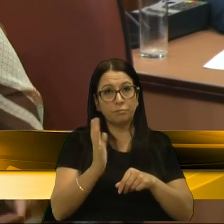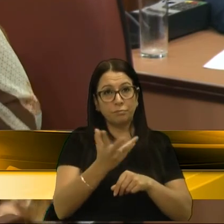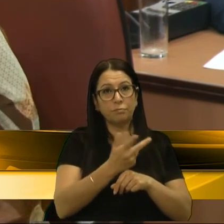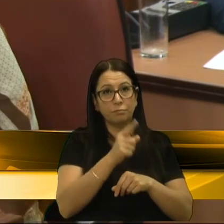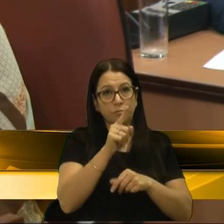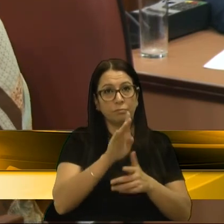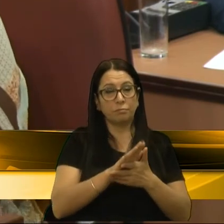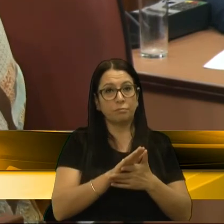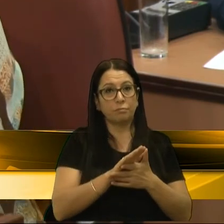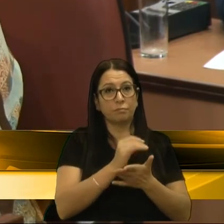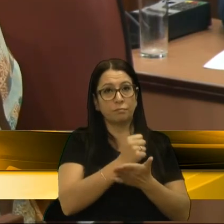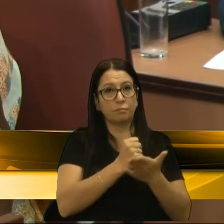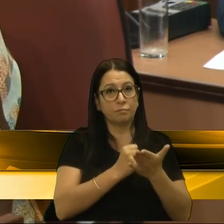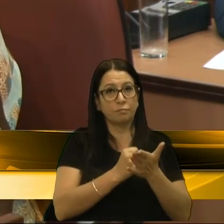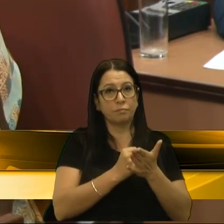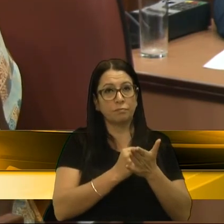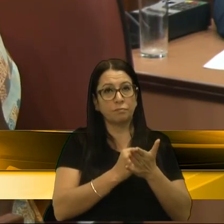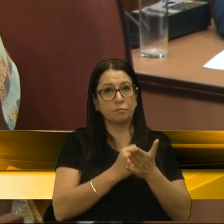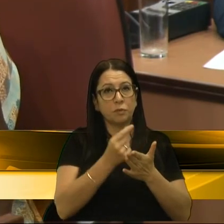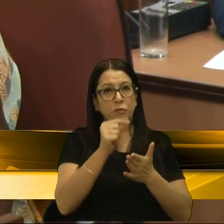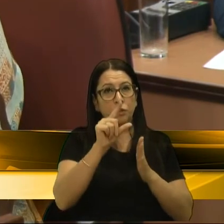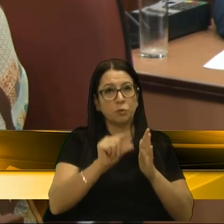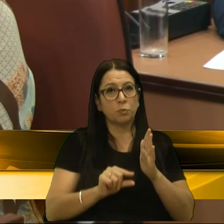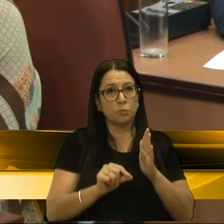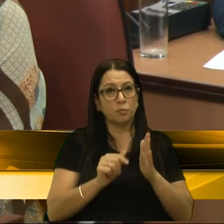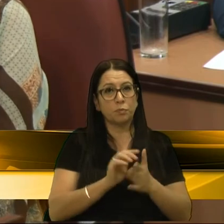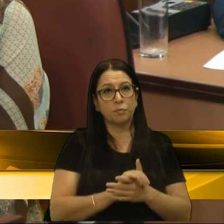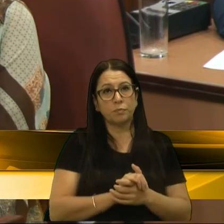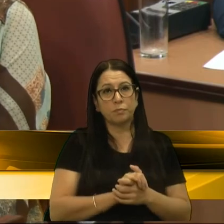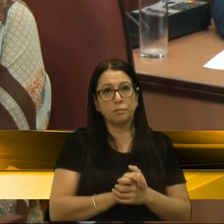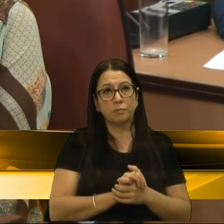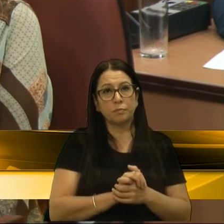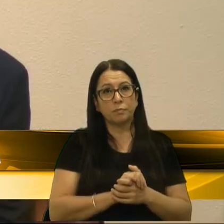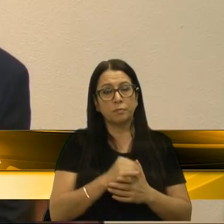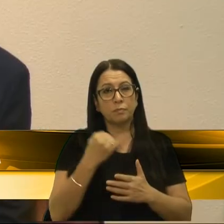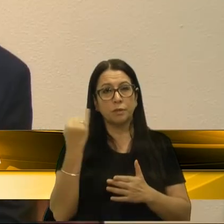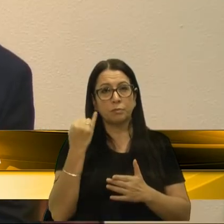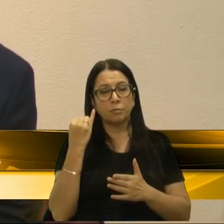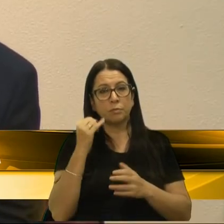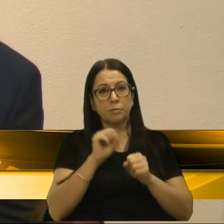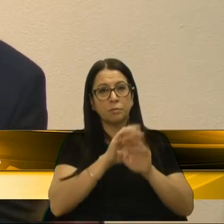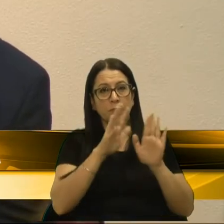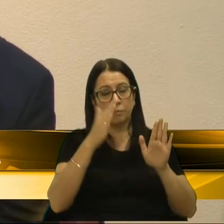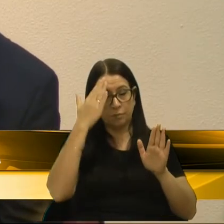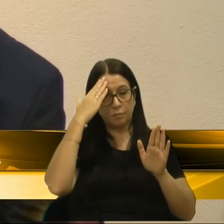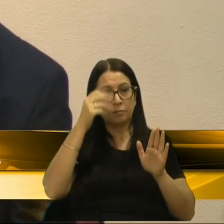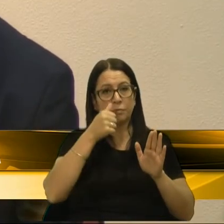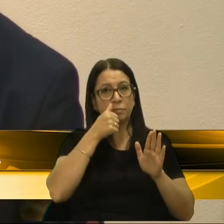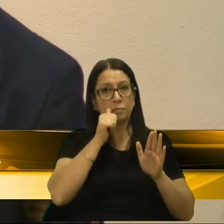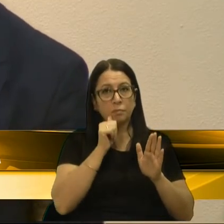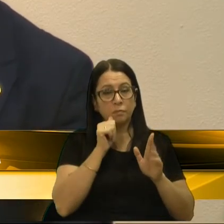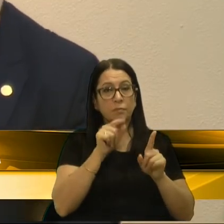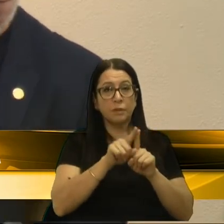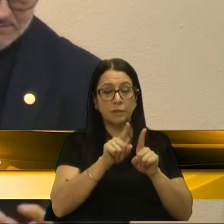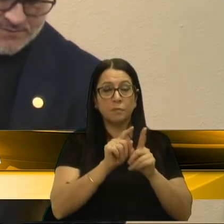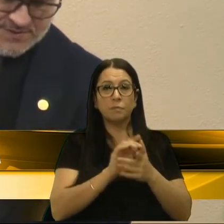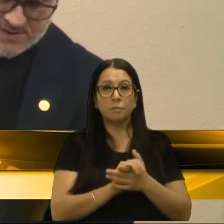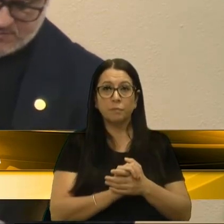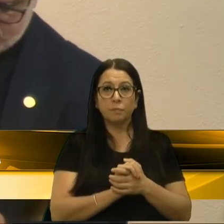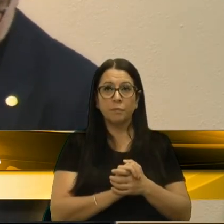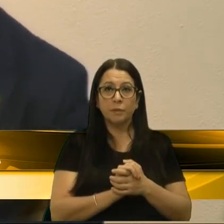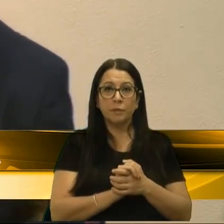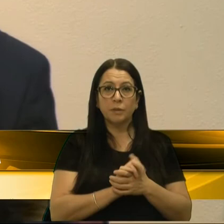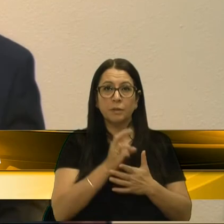Então, é isso, é o contrato que estava com valor muito baixo. É importante o seu esclarecimento. Obrigado, vereadora Paula. E para